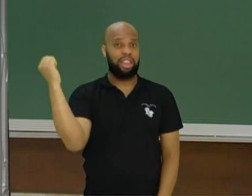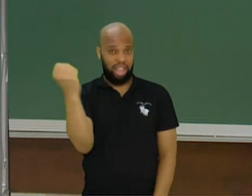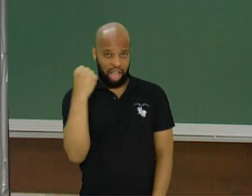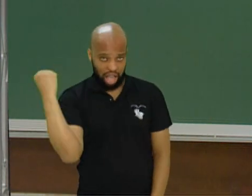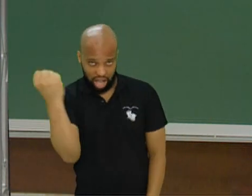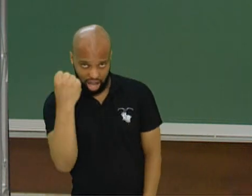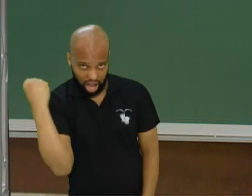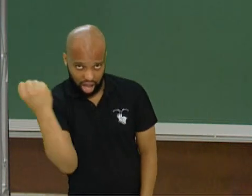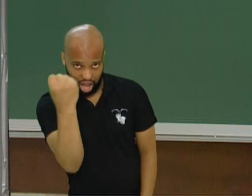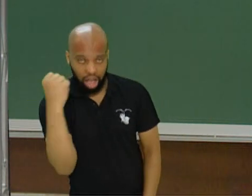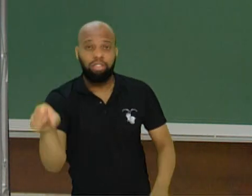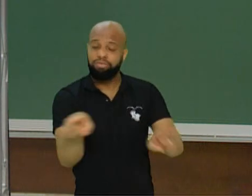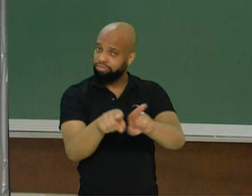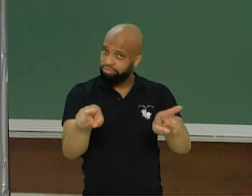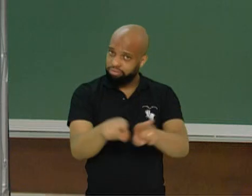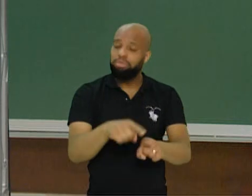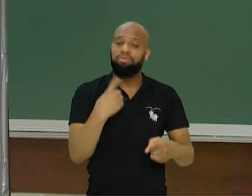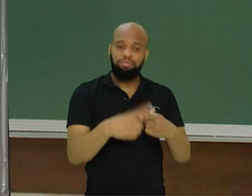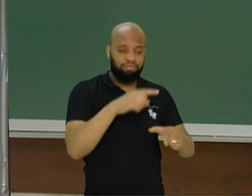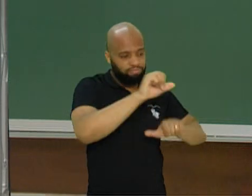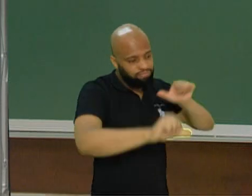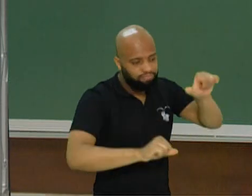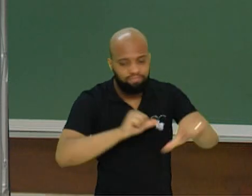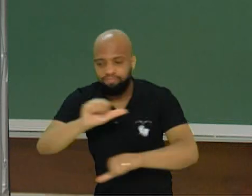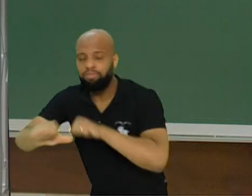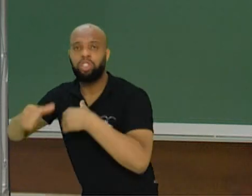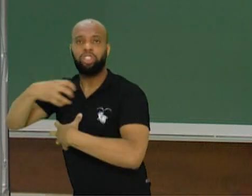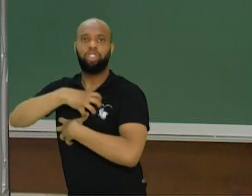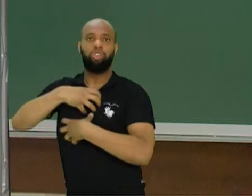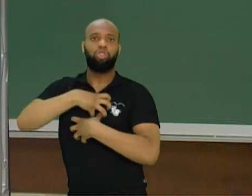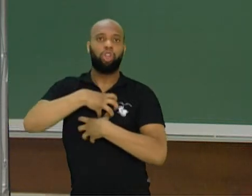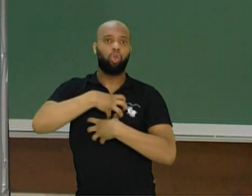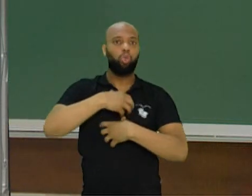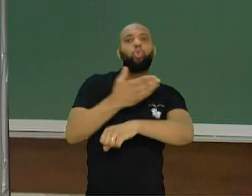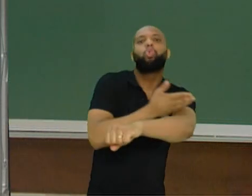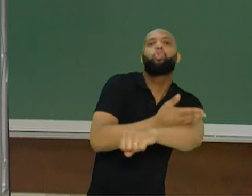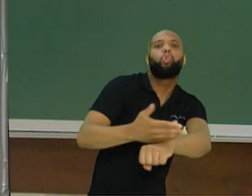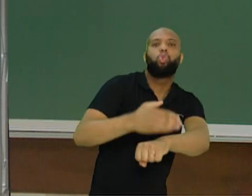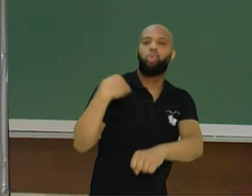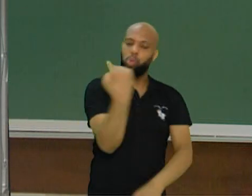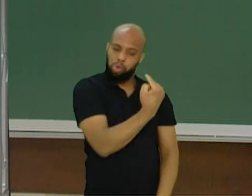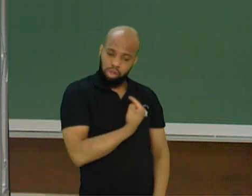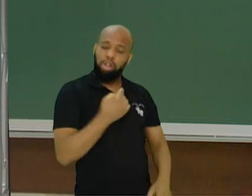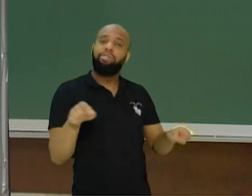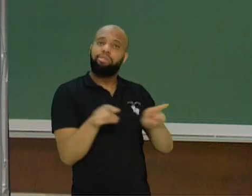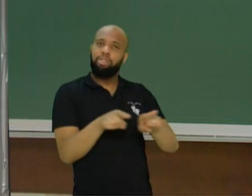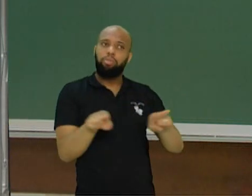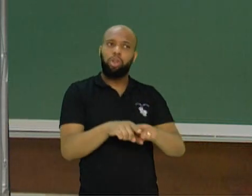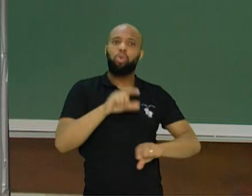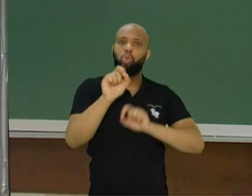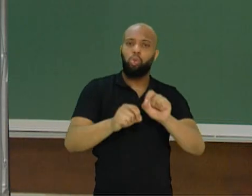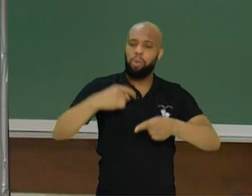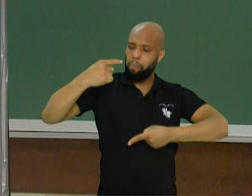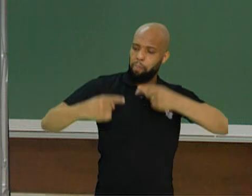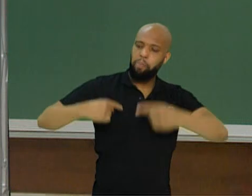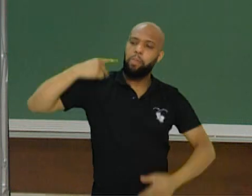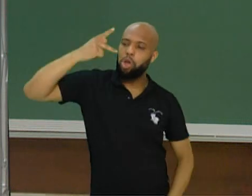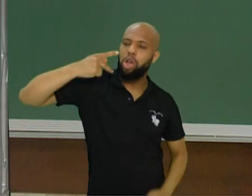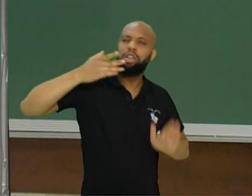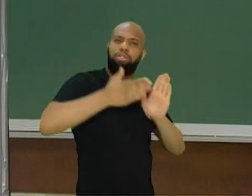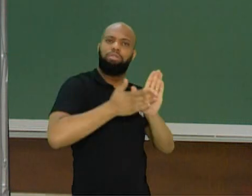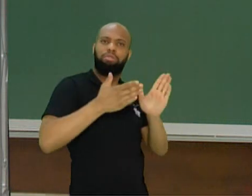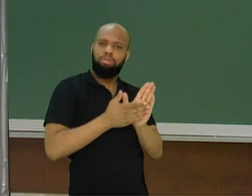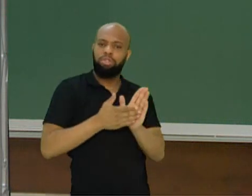séria, que vai desde a mudança dos nossos hábitos como pessoa até a questão de políticas